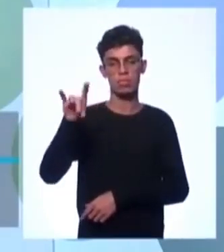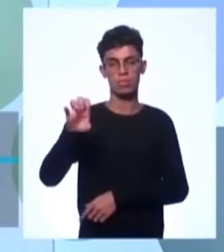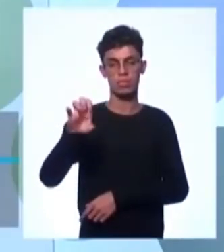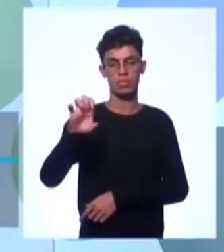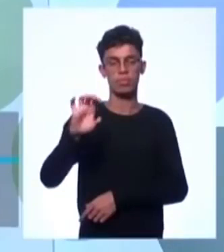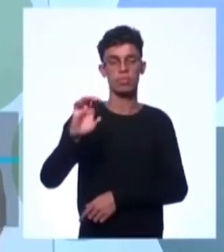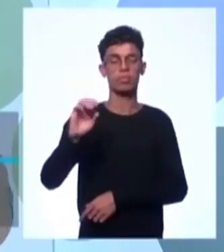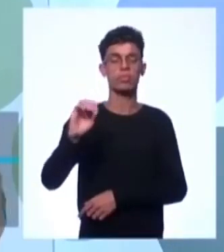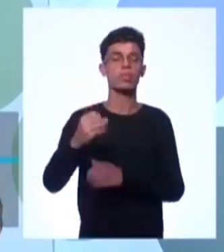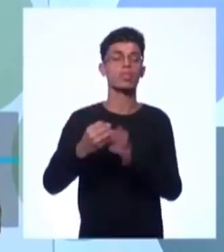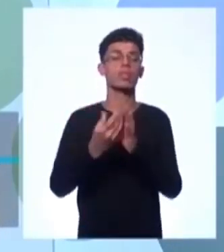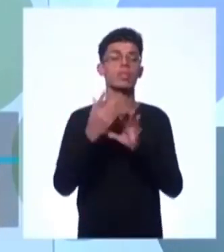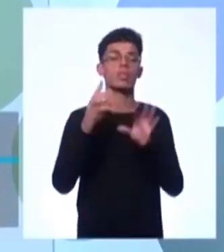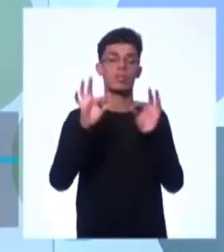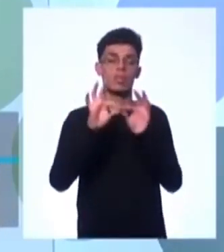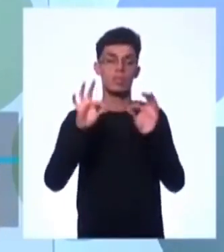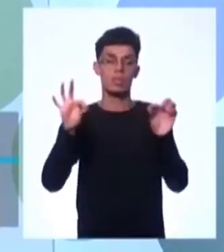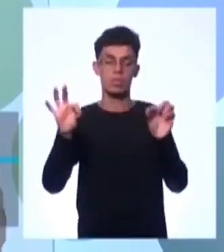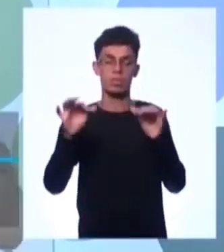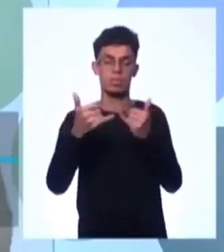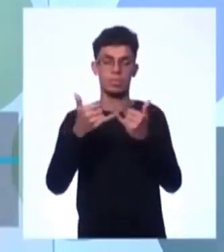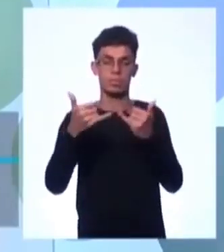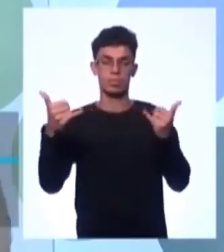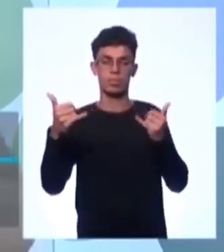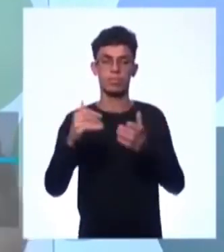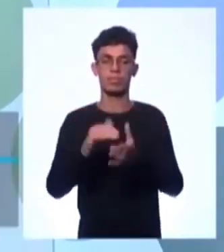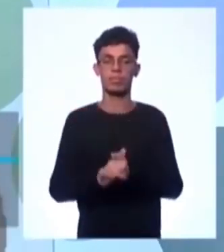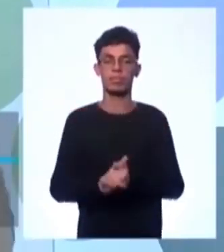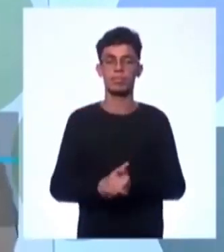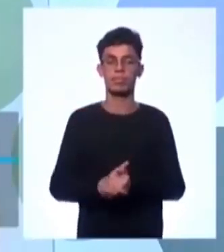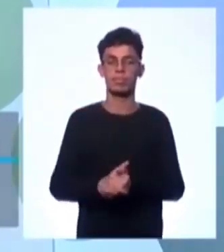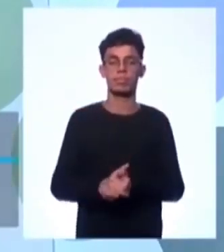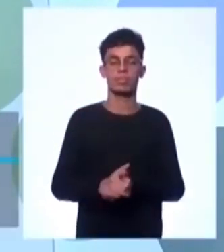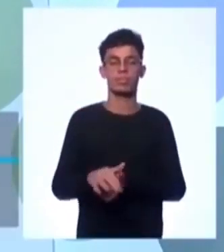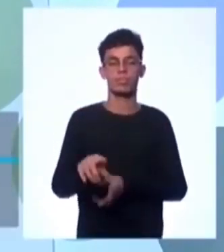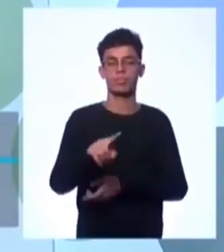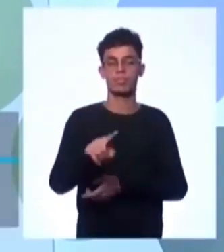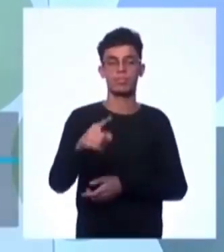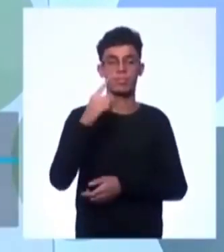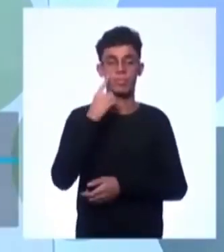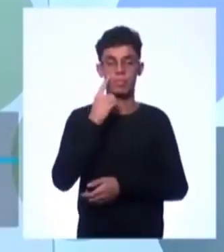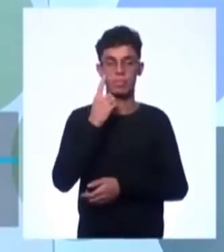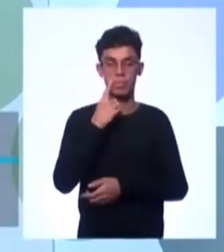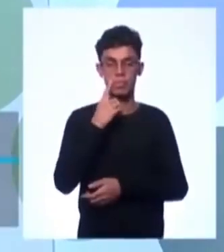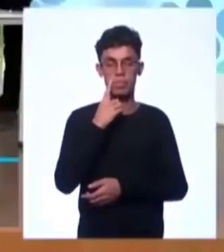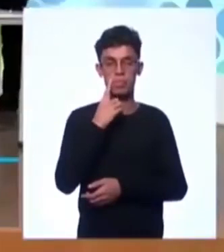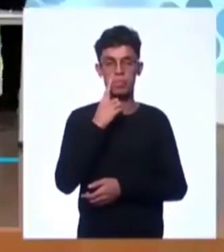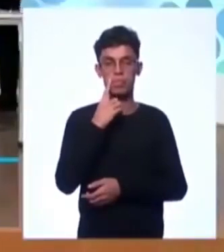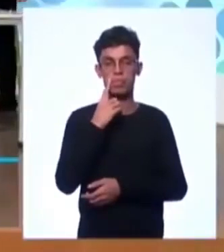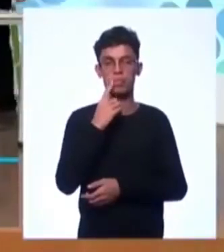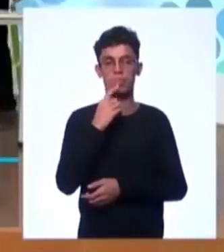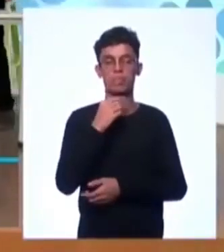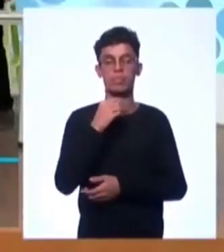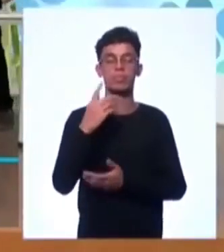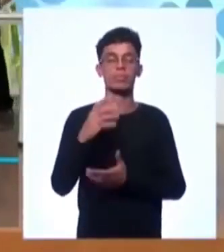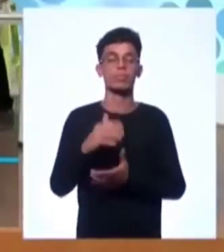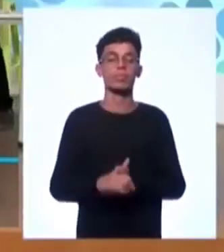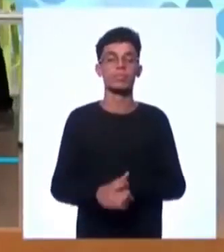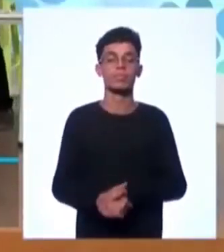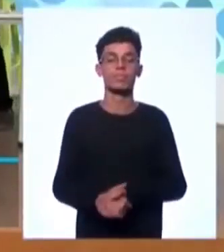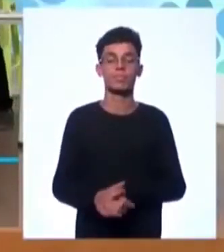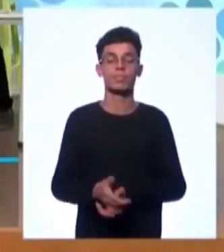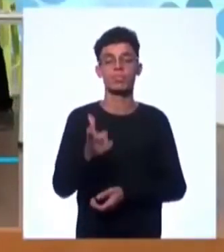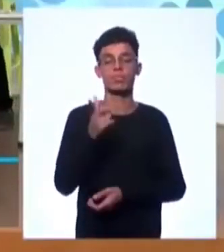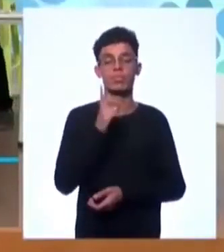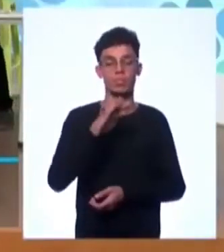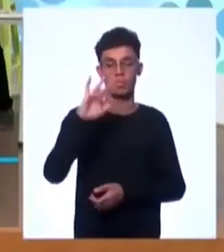ao redor de um fio quando ele é percorrido por corrente elétrica. Beleza. Bom, acho que deu pra gente então mergulhar aí nessa condição inicial aí, né? Sobre o